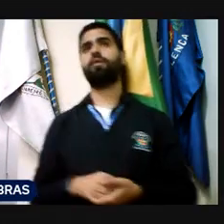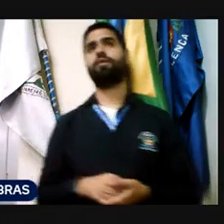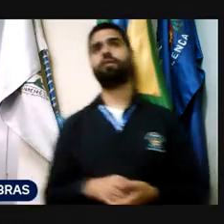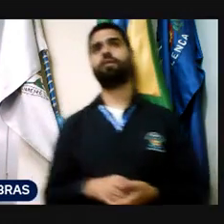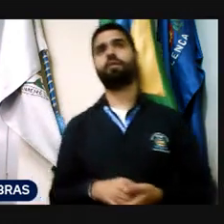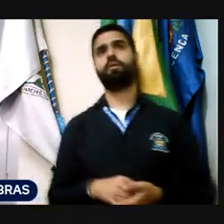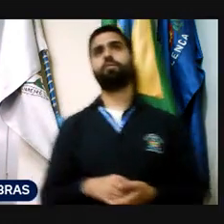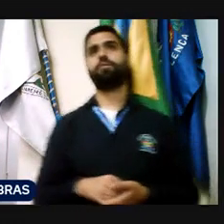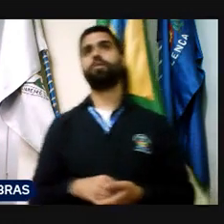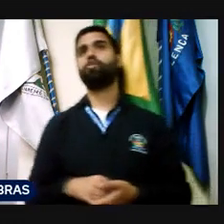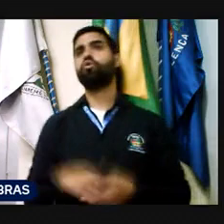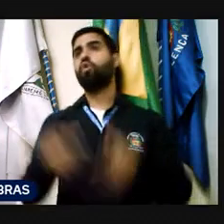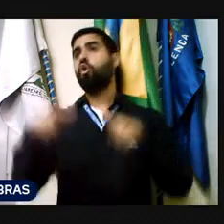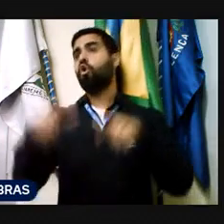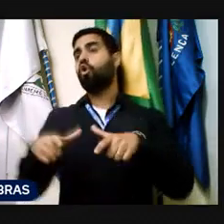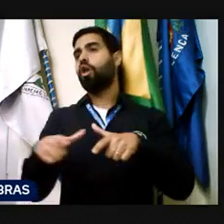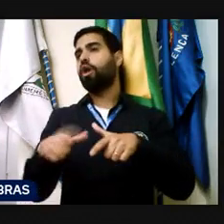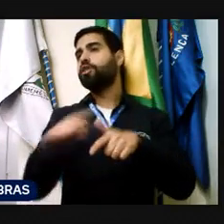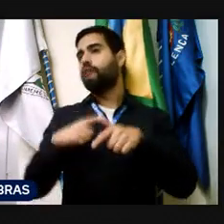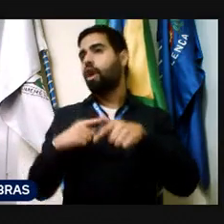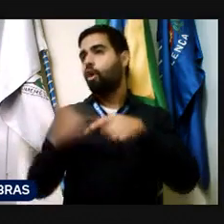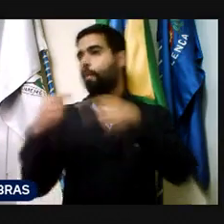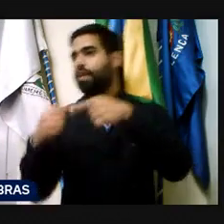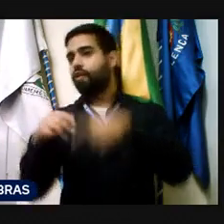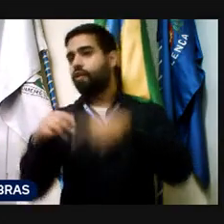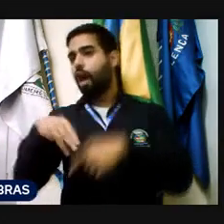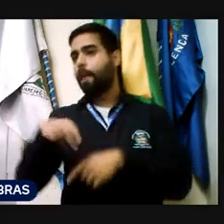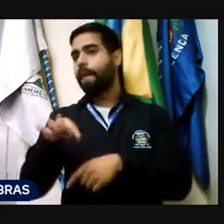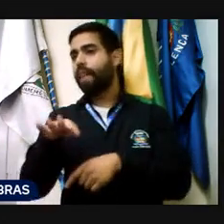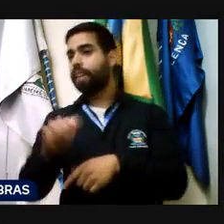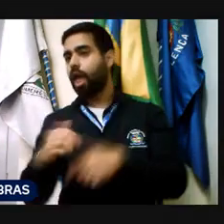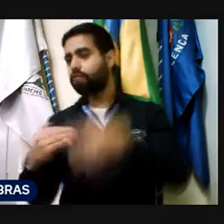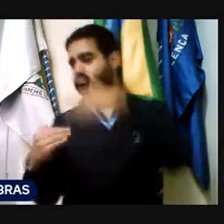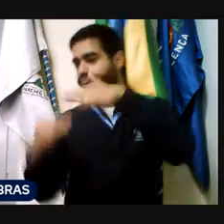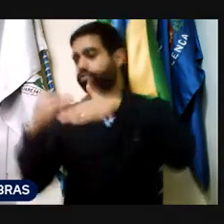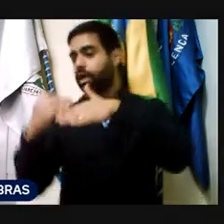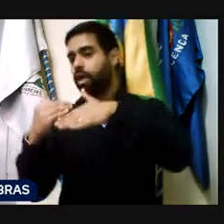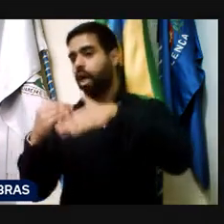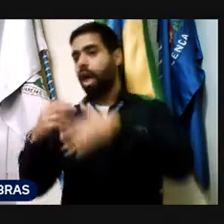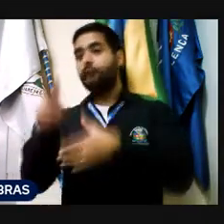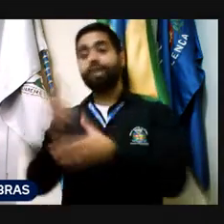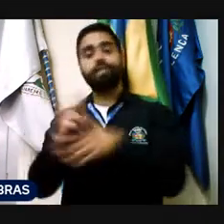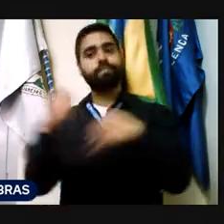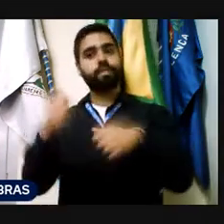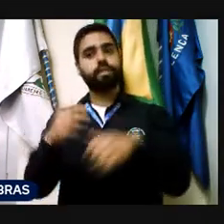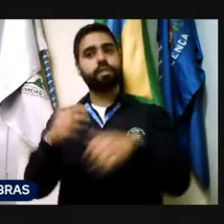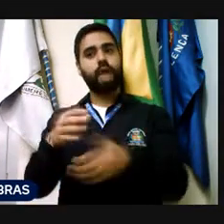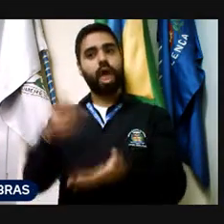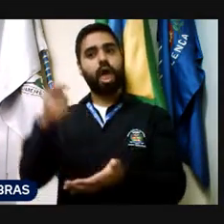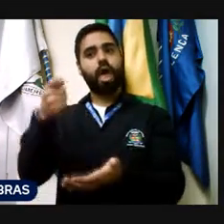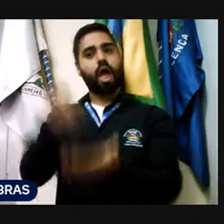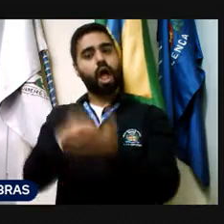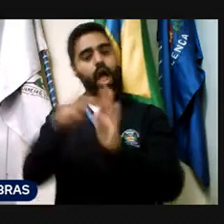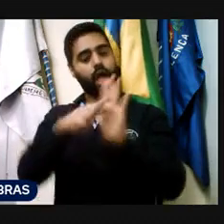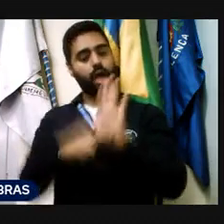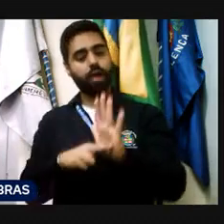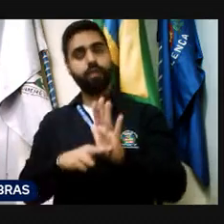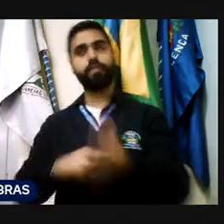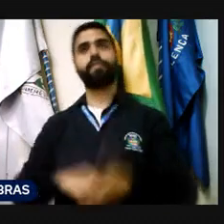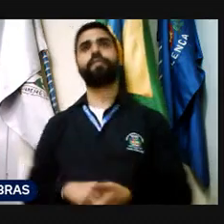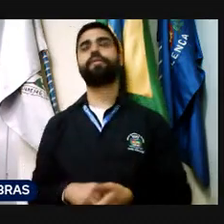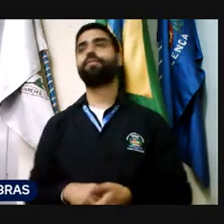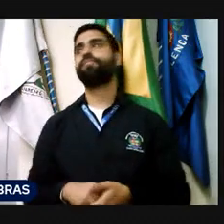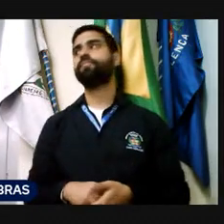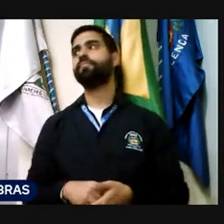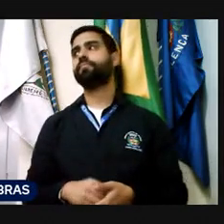um local onde se cumpre metas. Valença tem que cumprir a ordem e não ser cumprido metas.